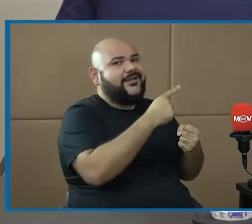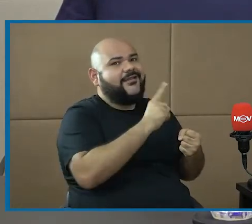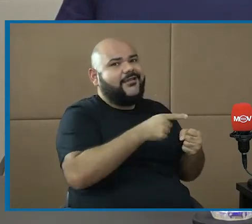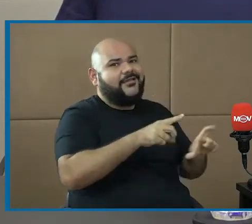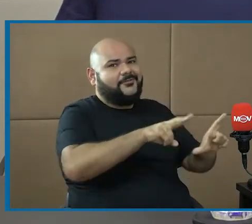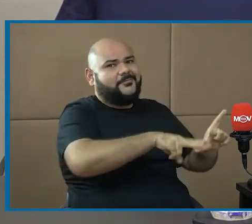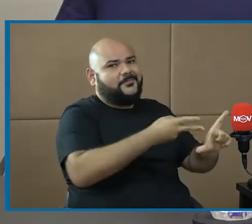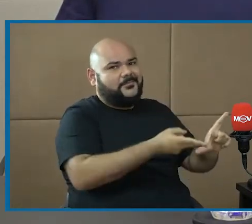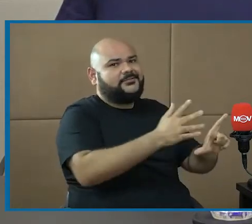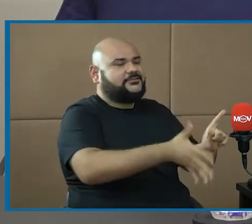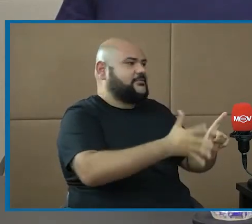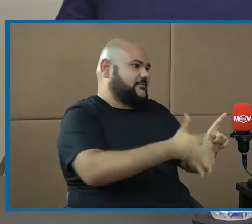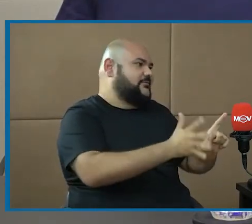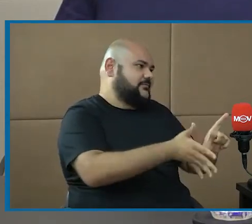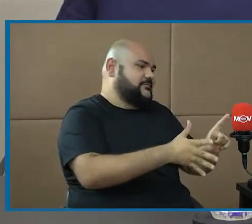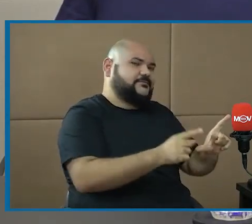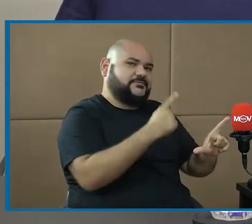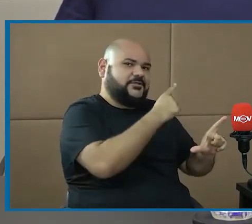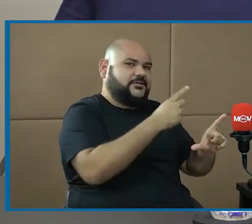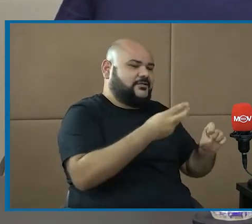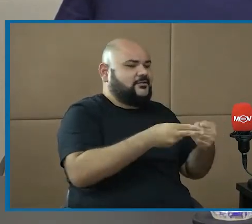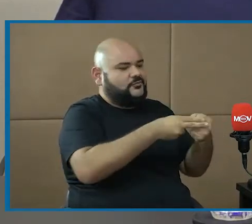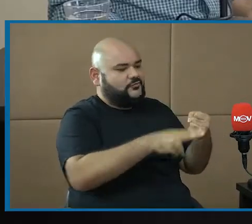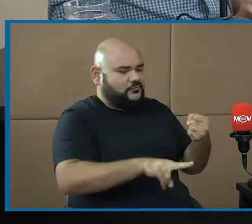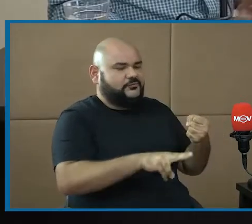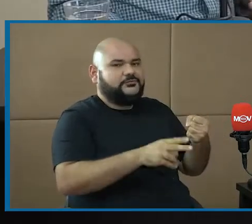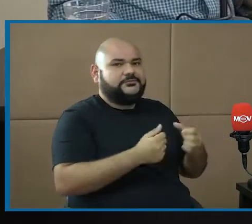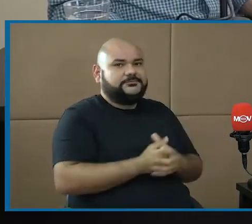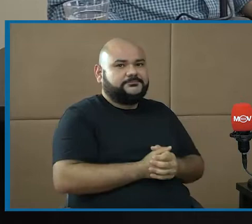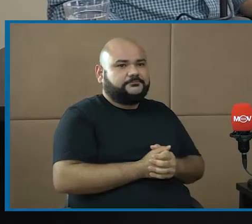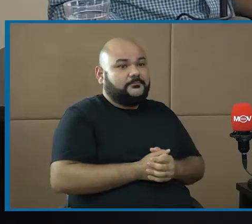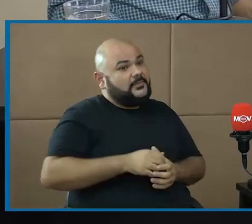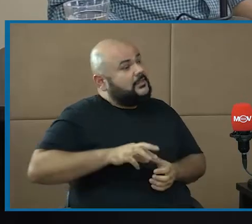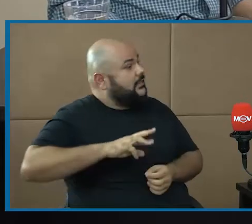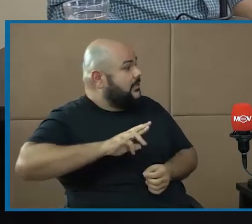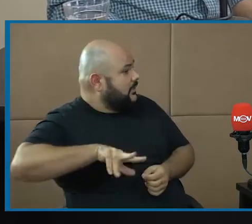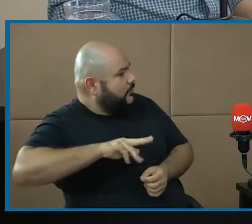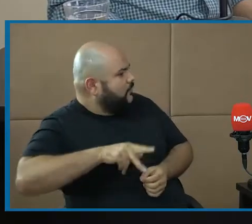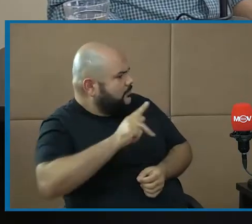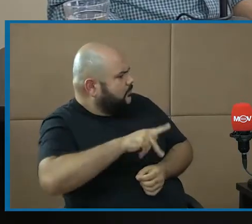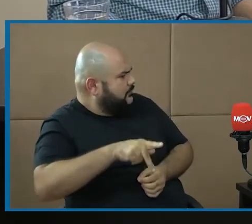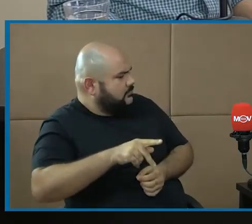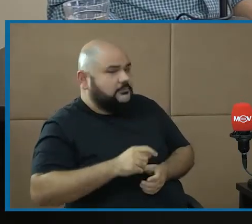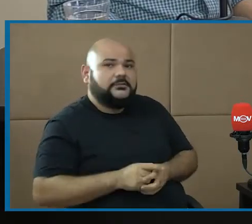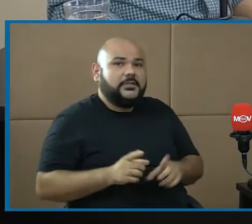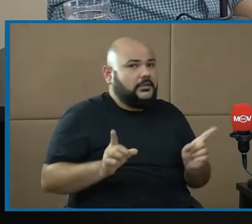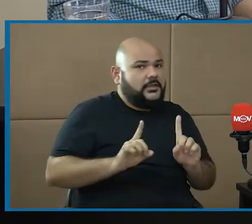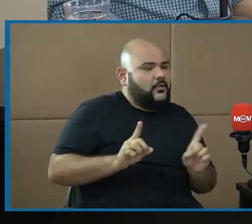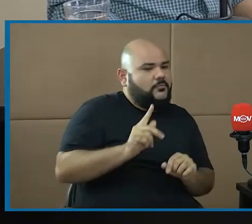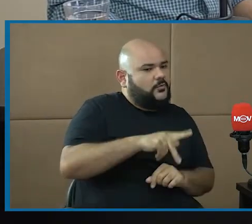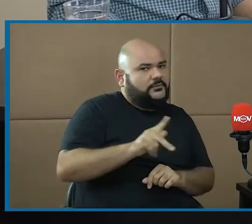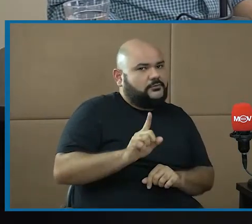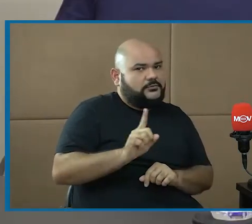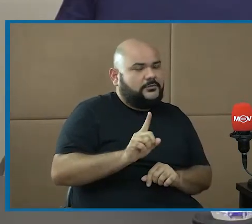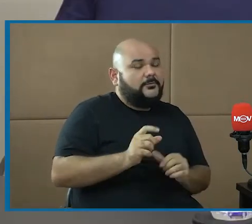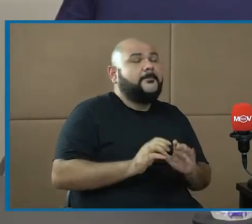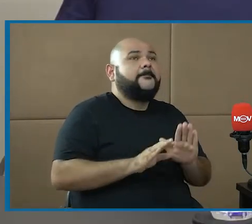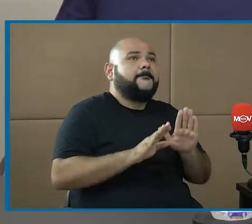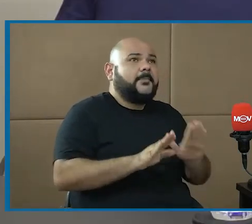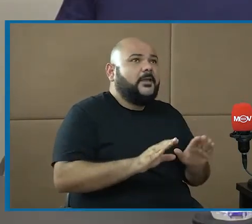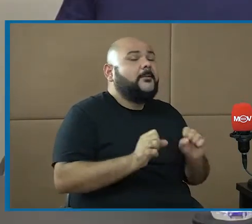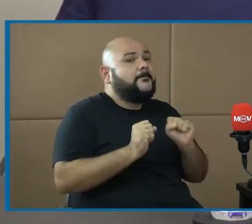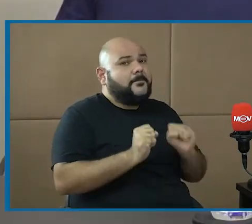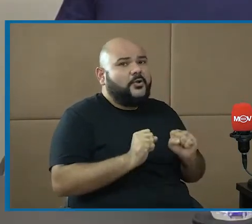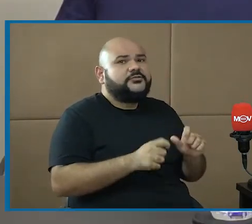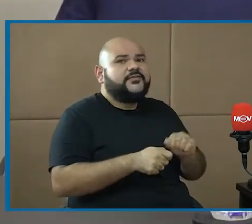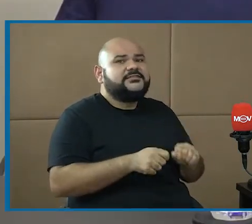bacharel. Bacharel em Tradução, Interpretação e Língua de Sinais. Não é professor. Então, não é para professor. A outra possibilidade é para professor, que